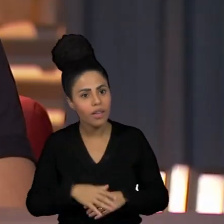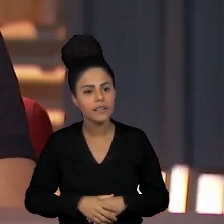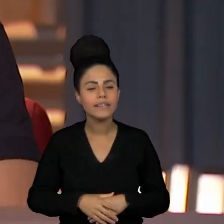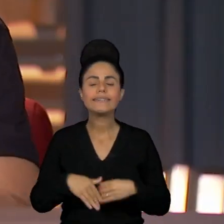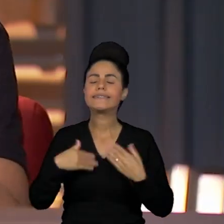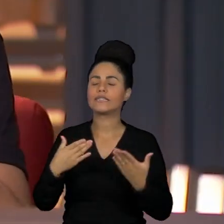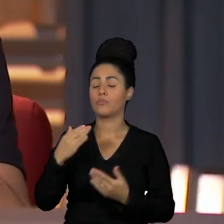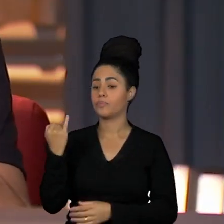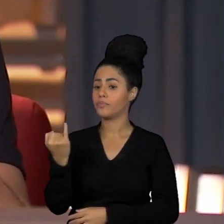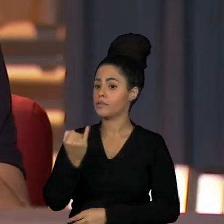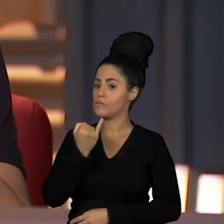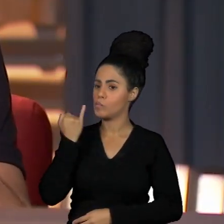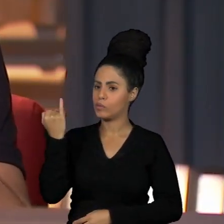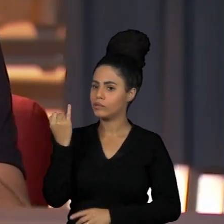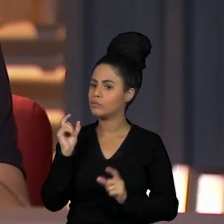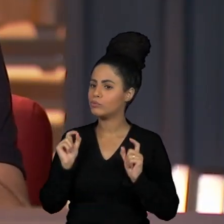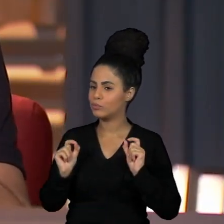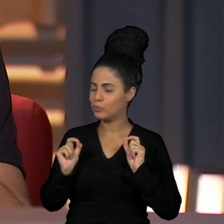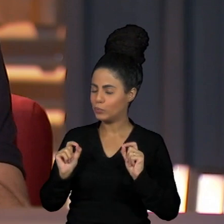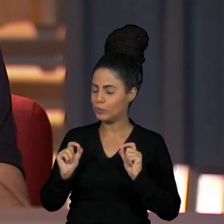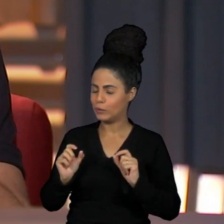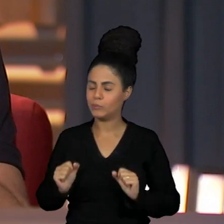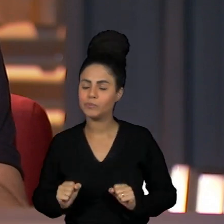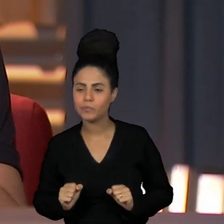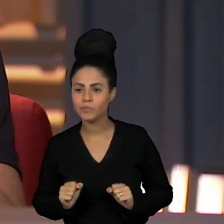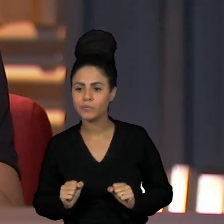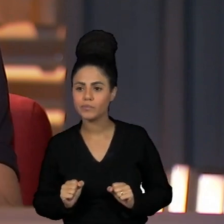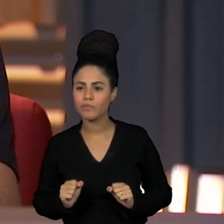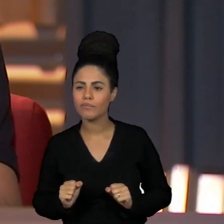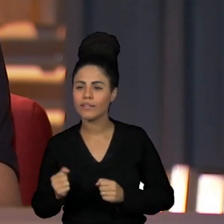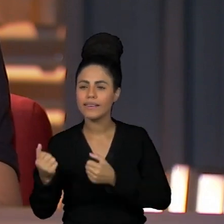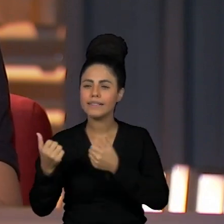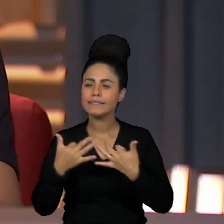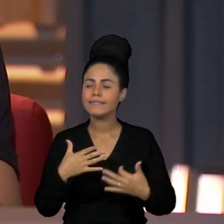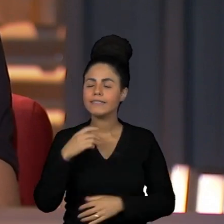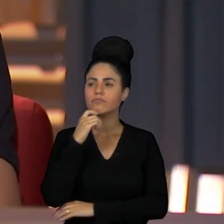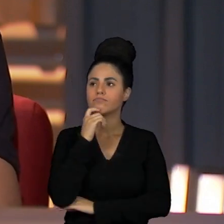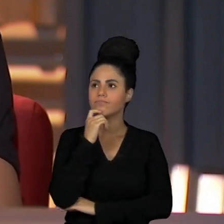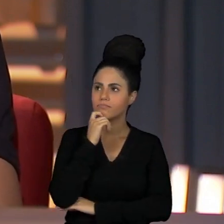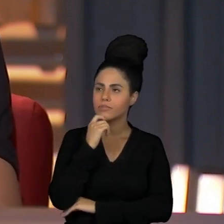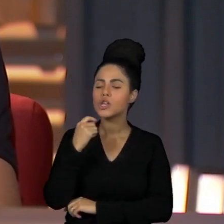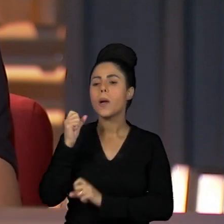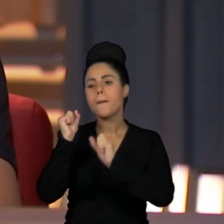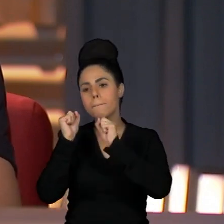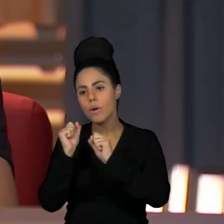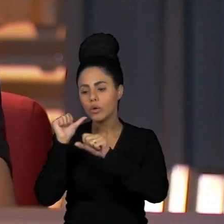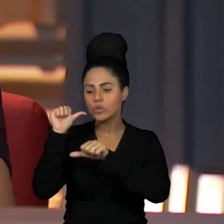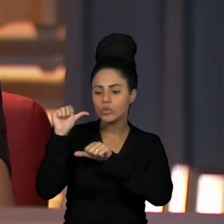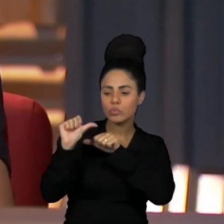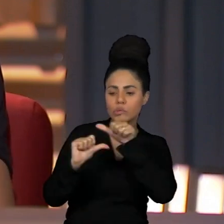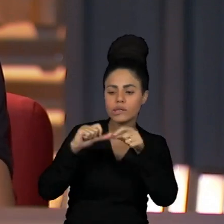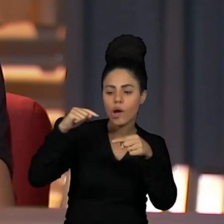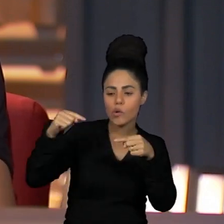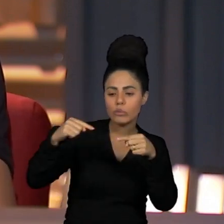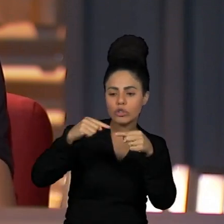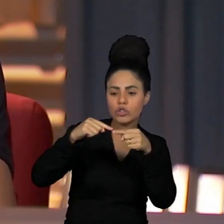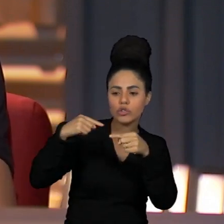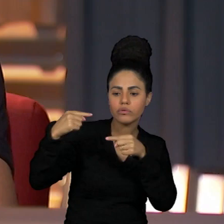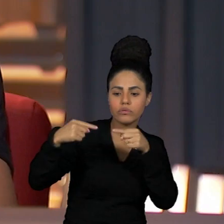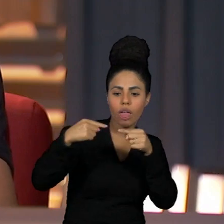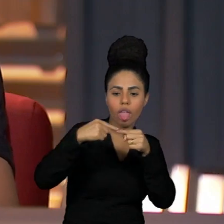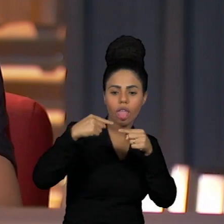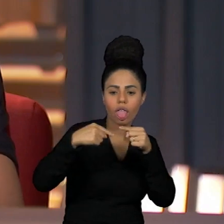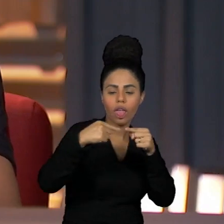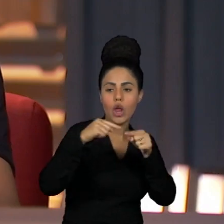coisa também importante eu falar é que nada impede de você mudar seus objetivos, suas metas.